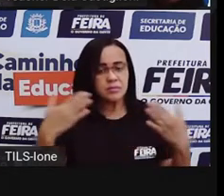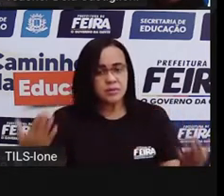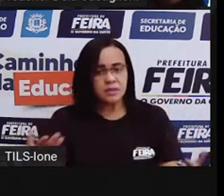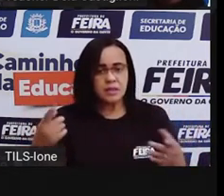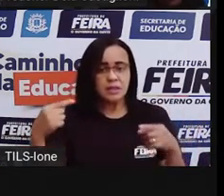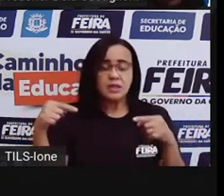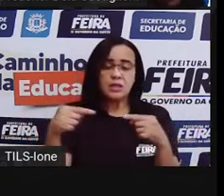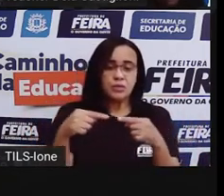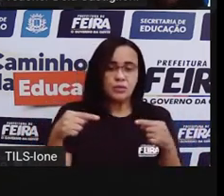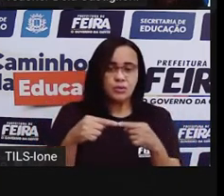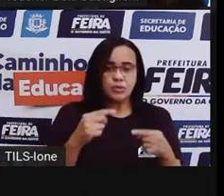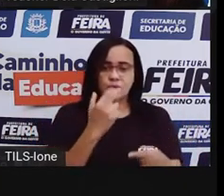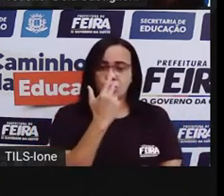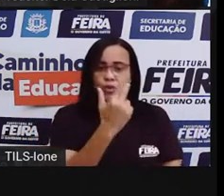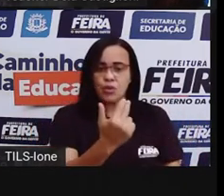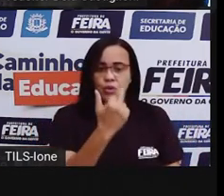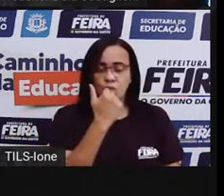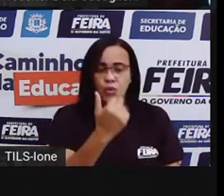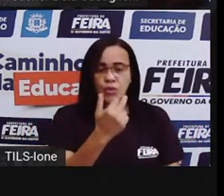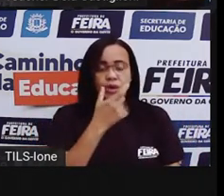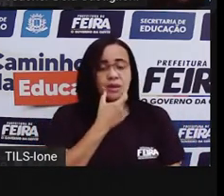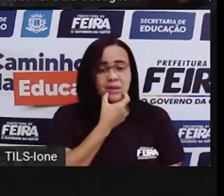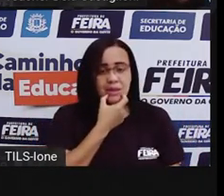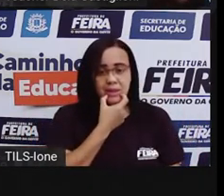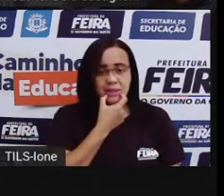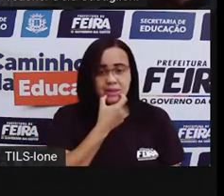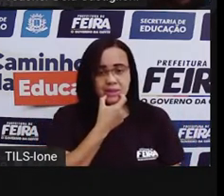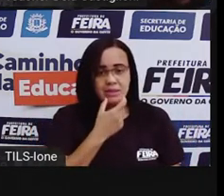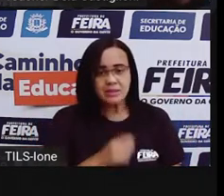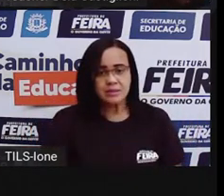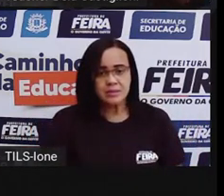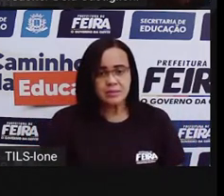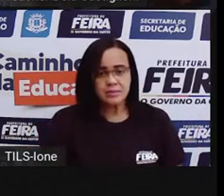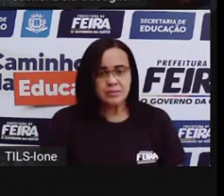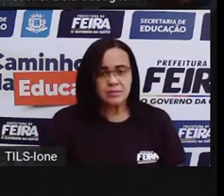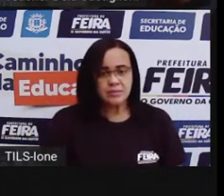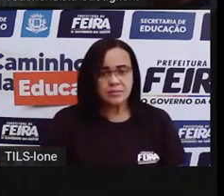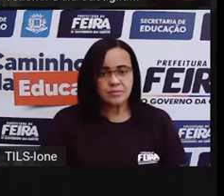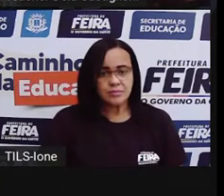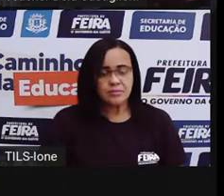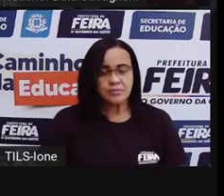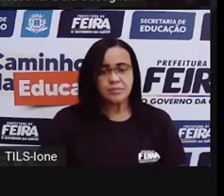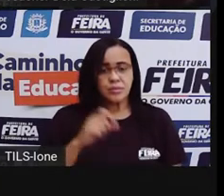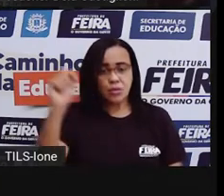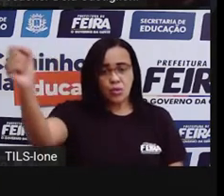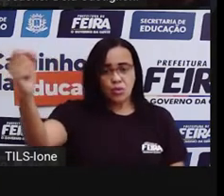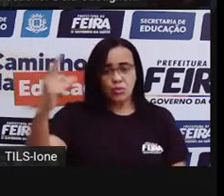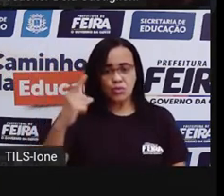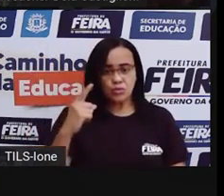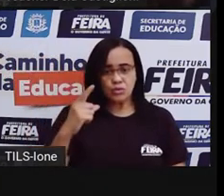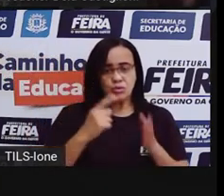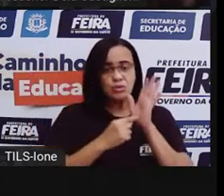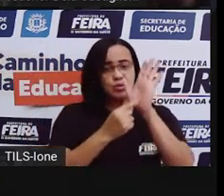chama good morning. A gente tem até um sol ou um sun para mostrar que está de dia.